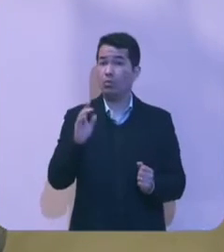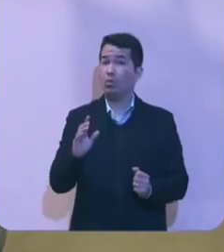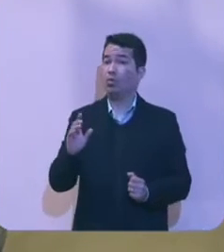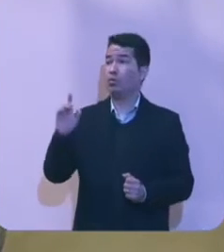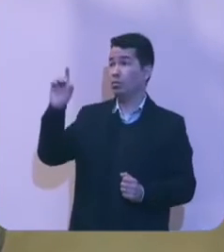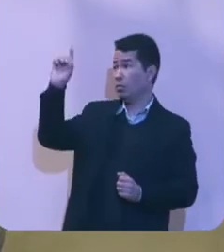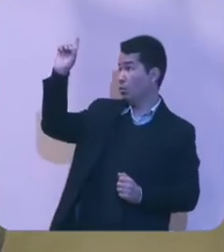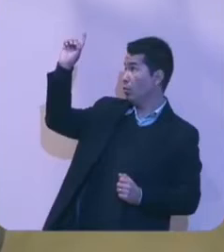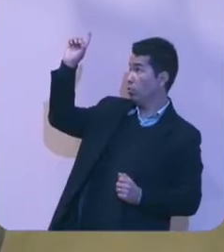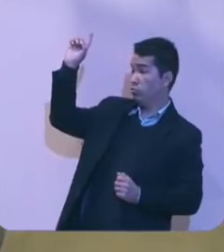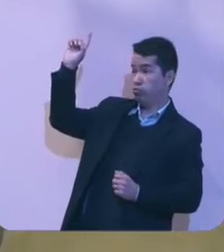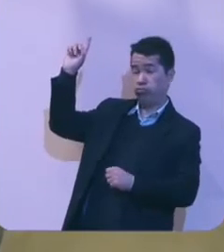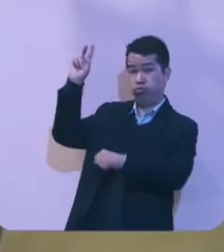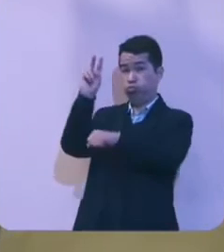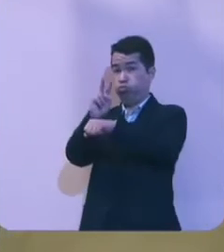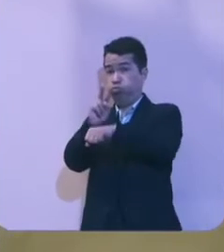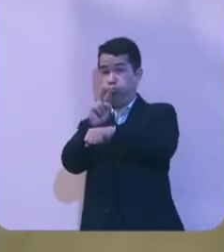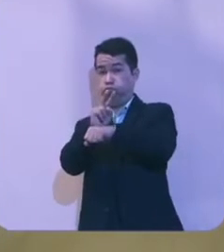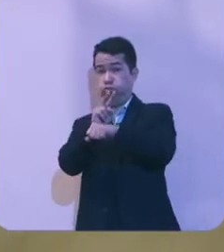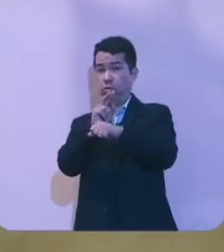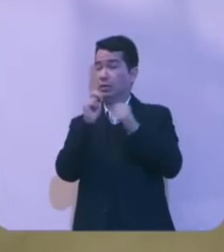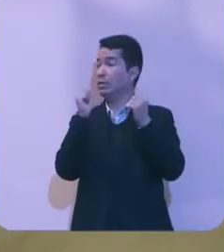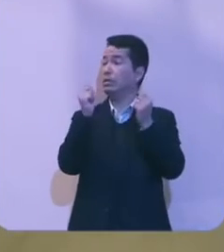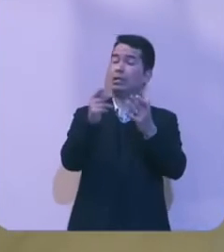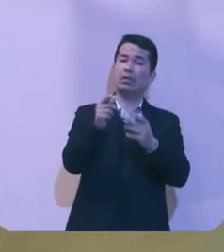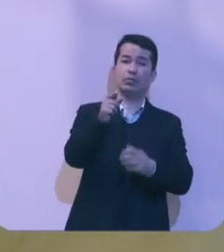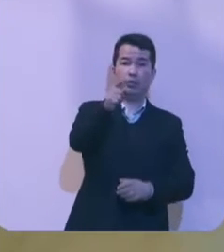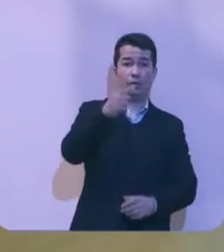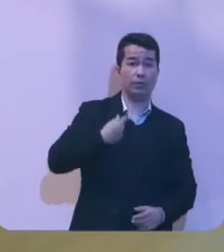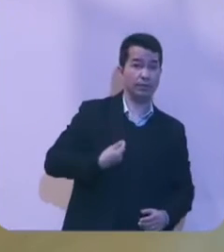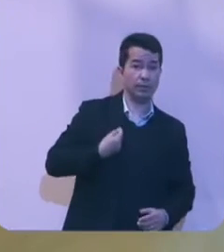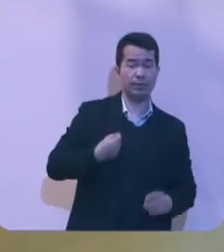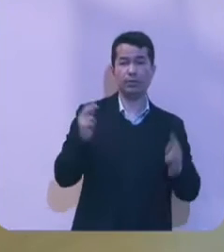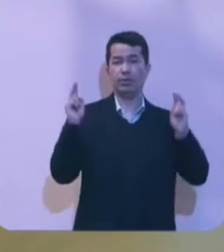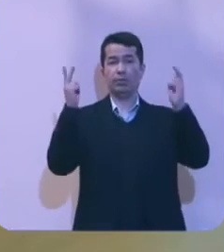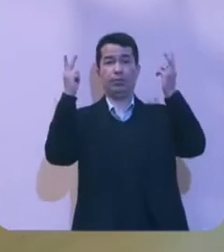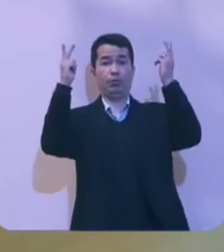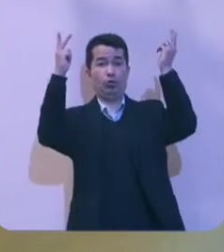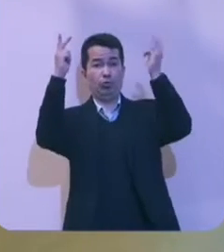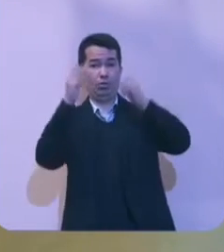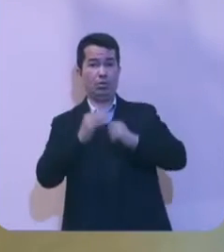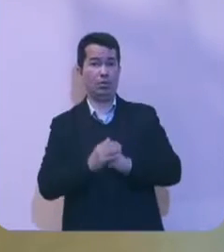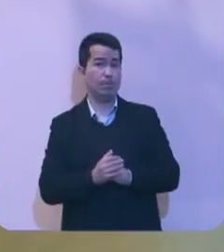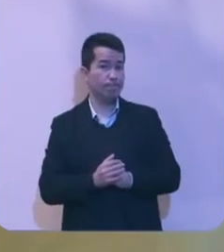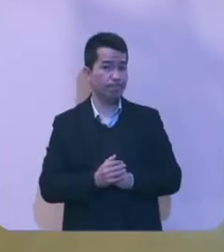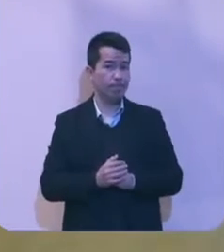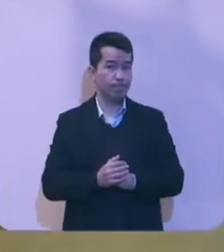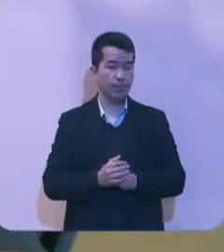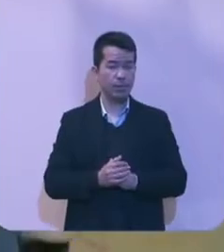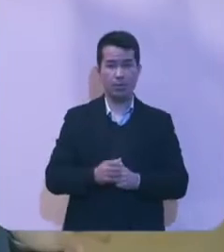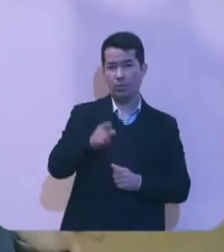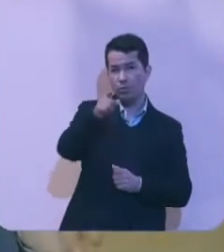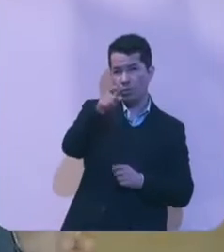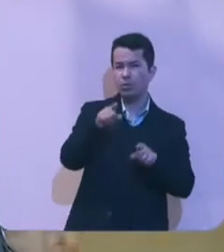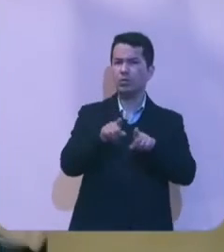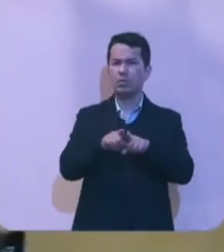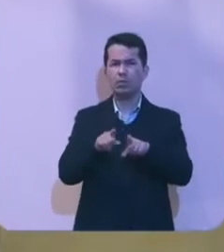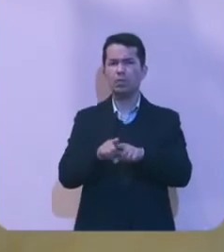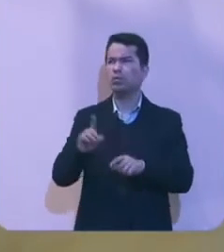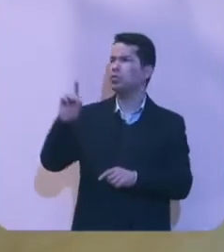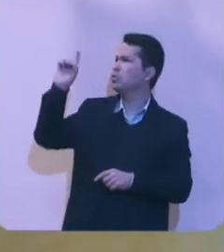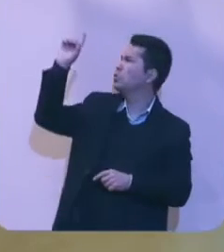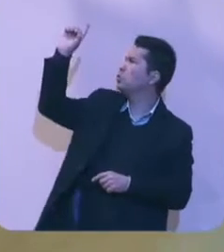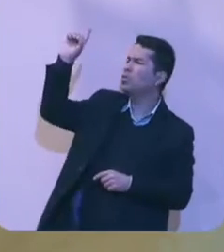diferença na nossa vida, que o sacrifício que Deus está esperando não é mais de um cordeirinho,